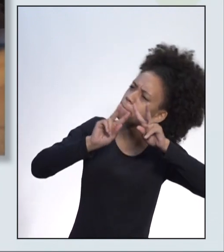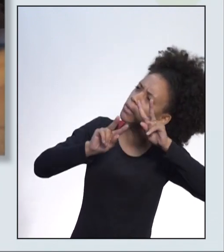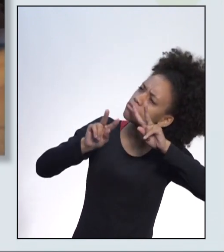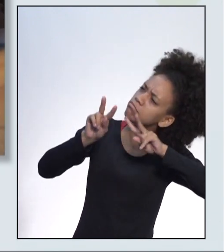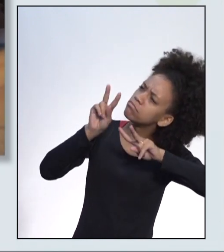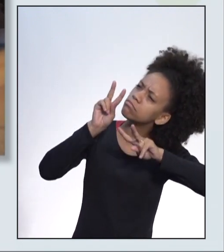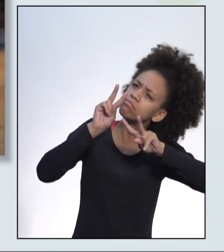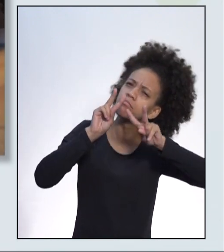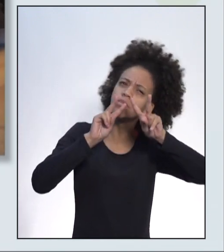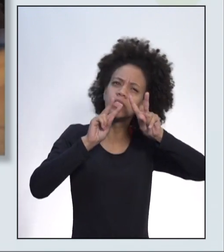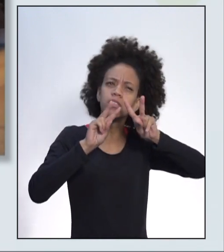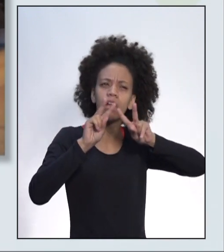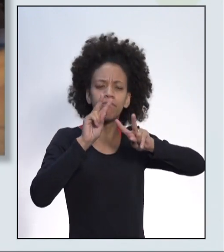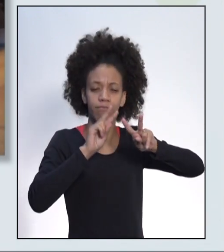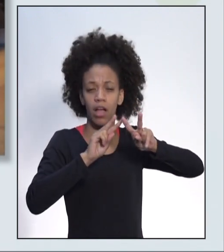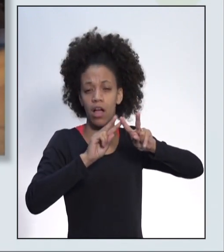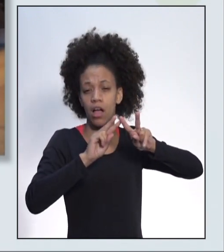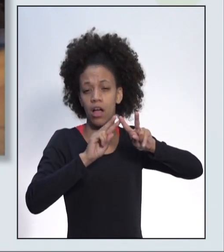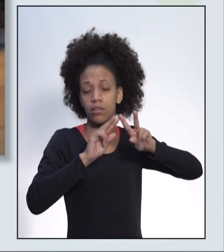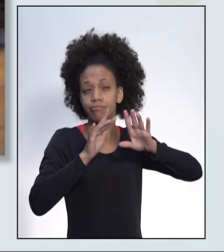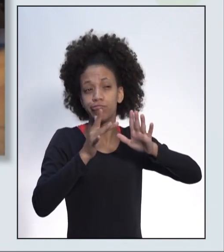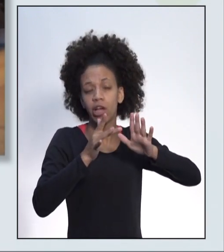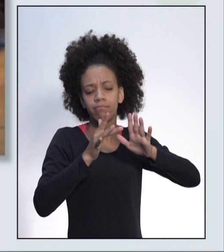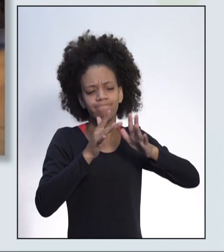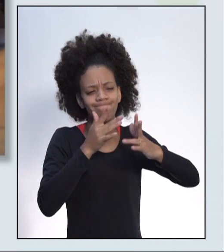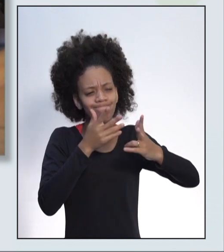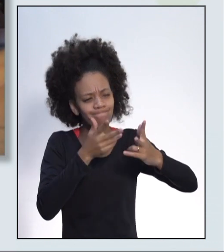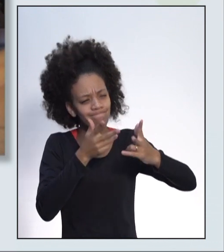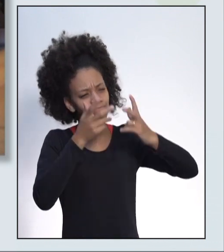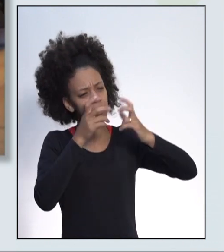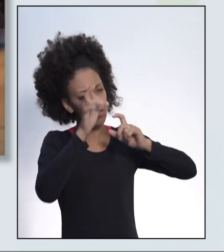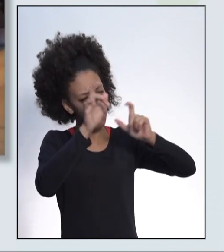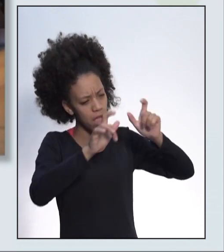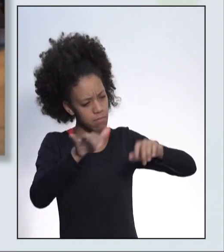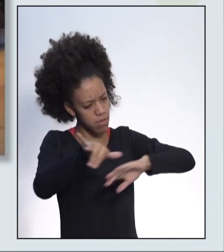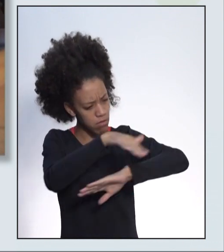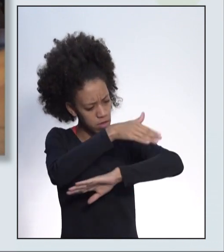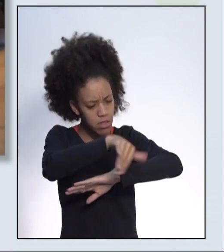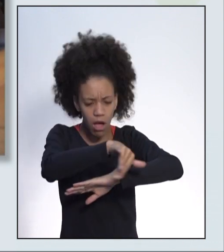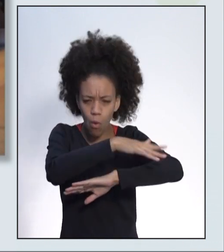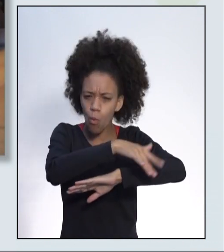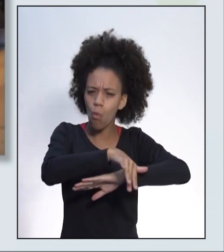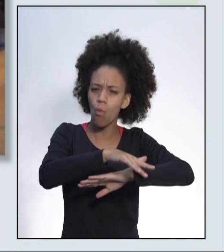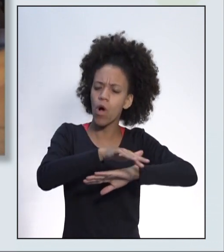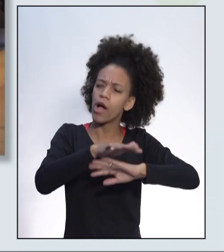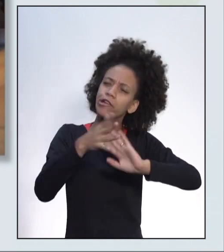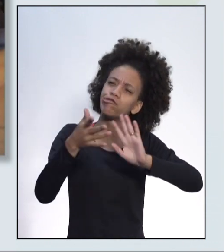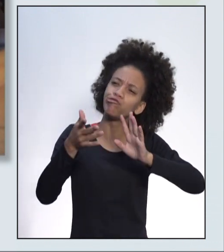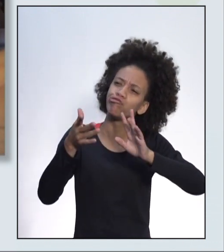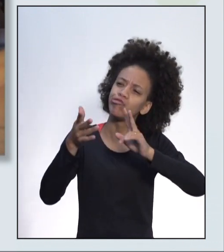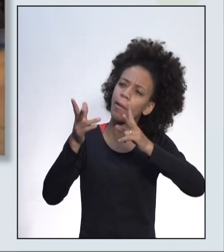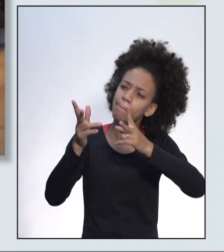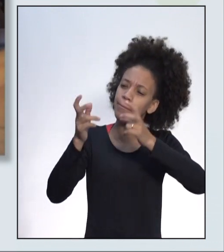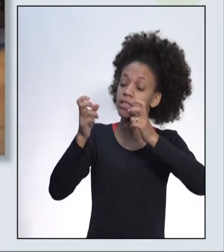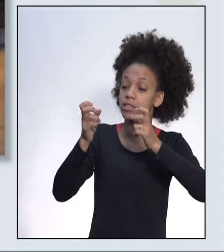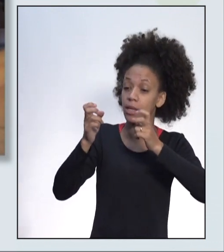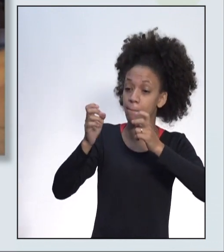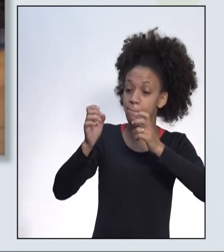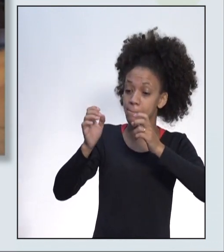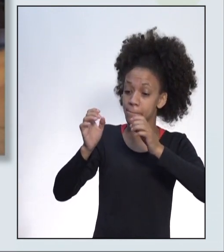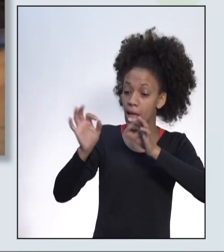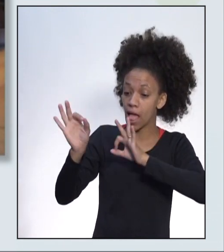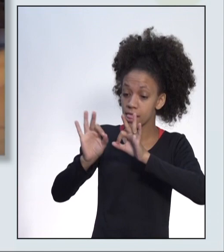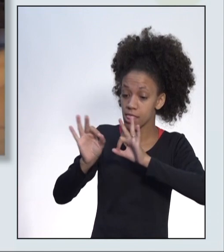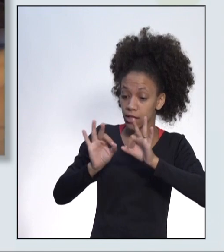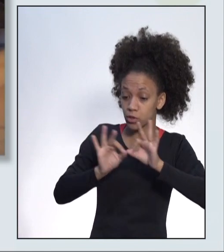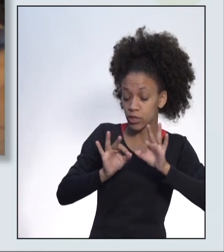mesmo, de reparar nas pessoas na rua, de reparar na dinâmica aqui de casa. E